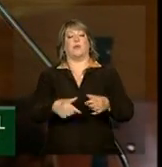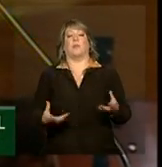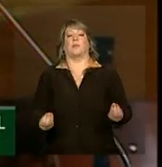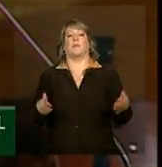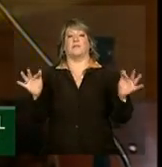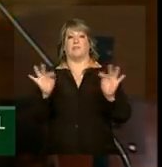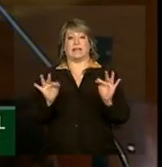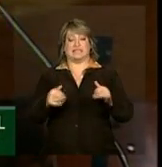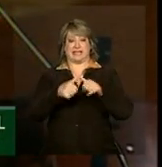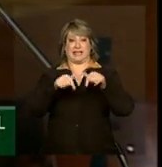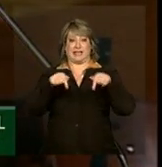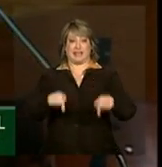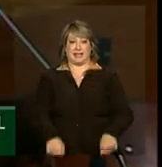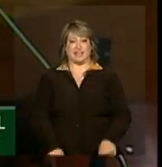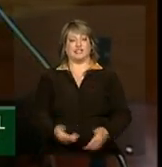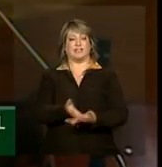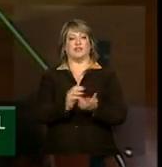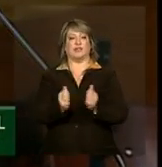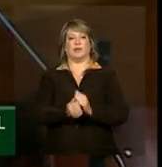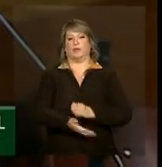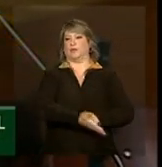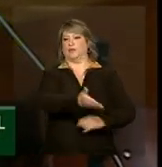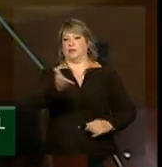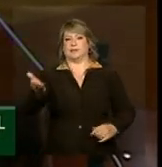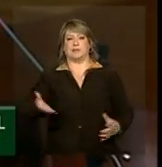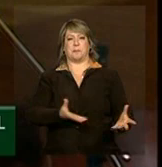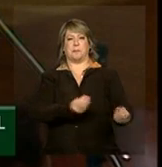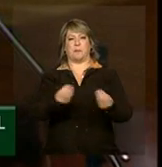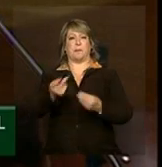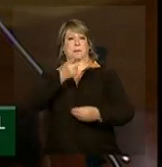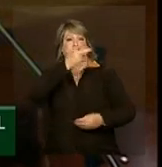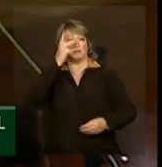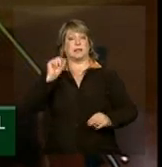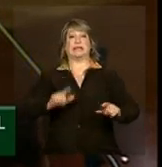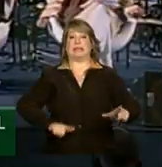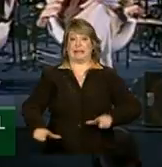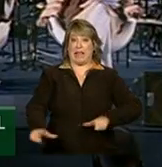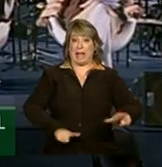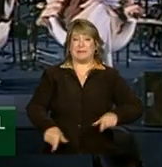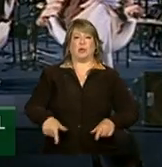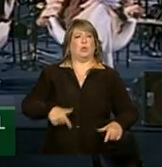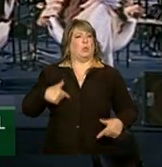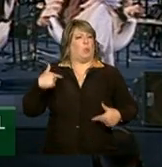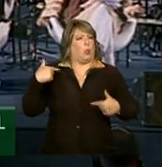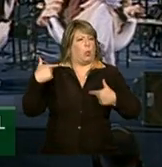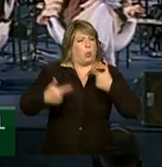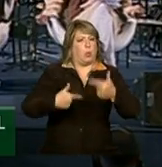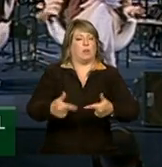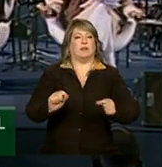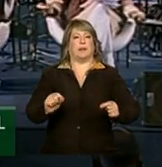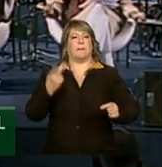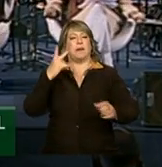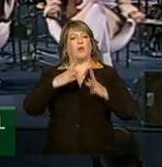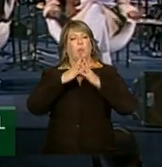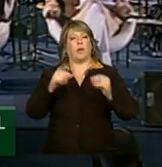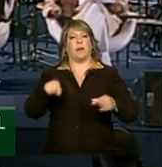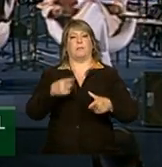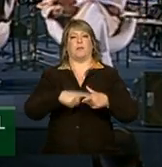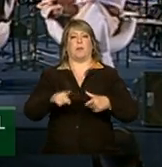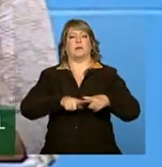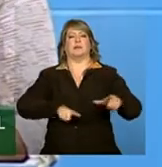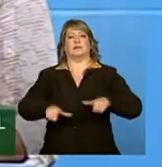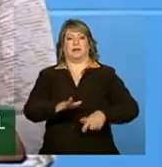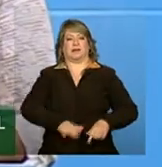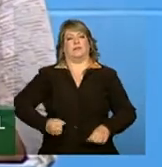de estar aqui compartilhando essa sala com tantas pessoas que trabalham nessa luta contra o trabalho infantil. Gostaria de dar